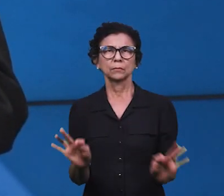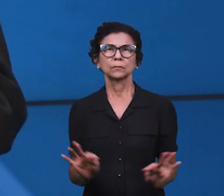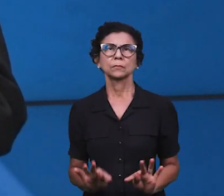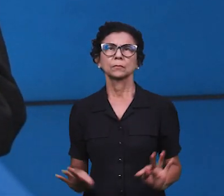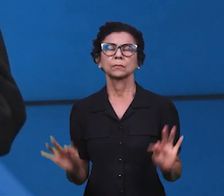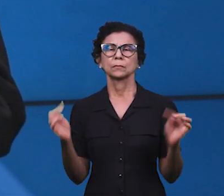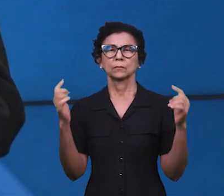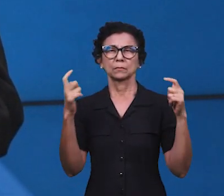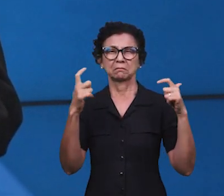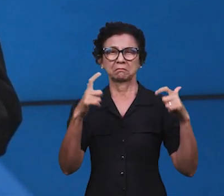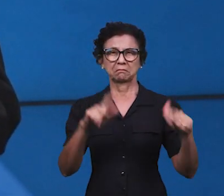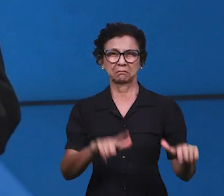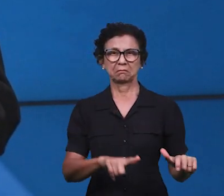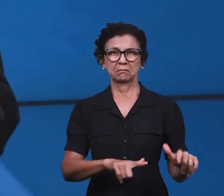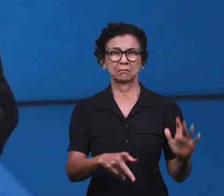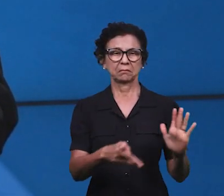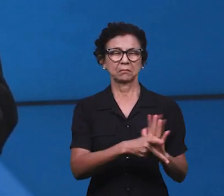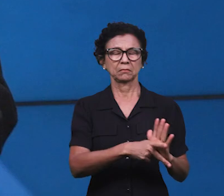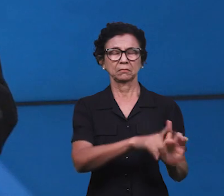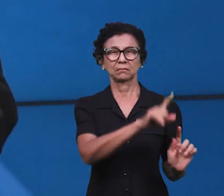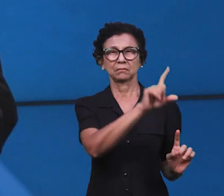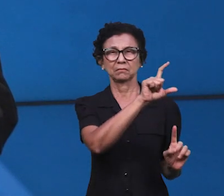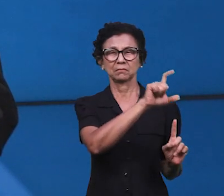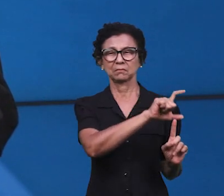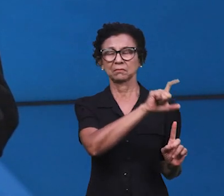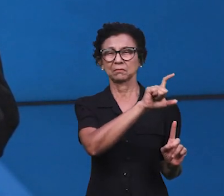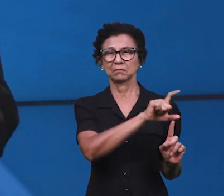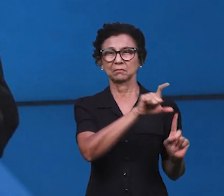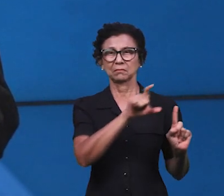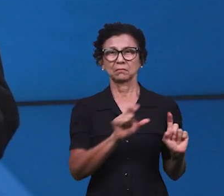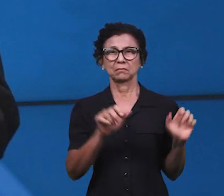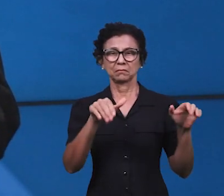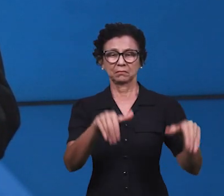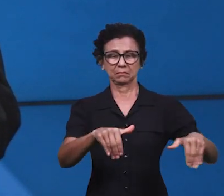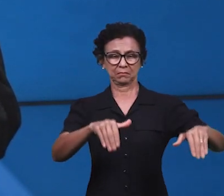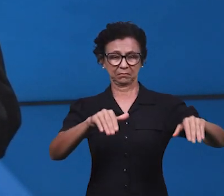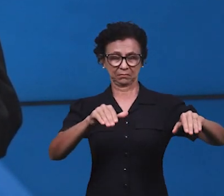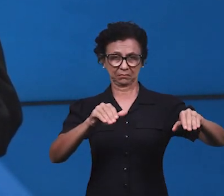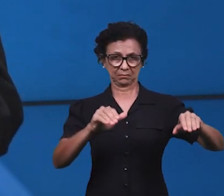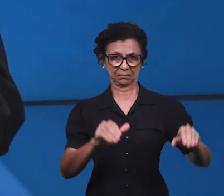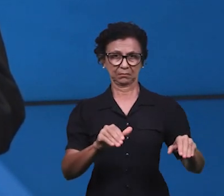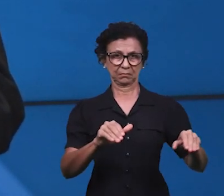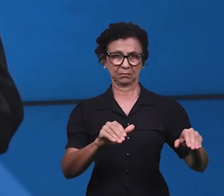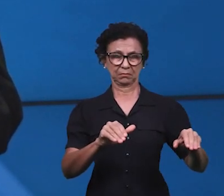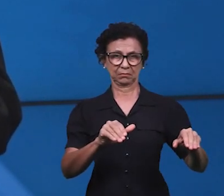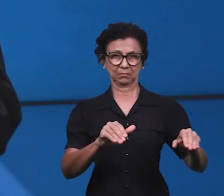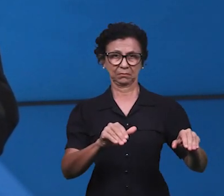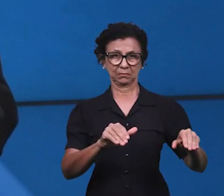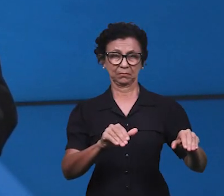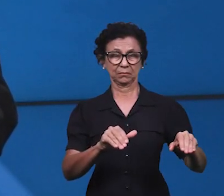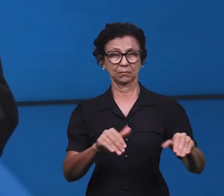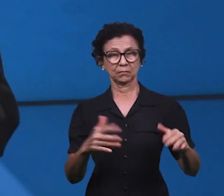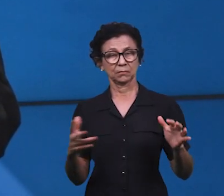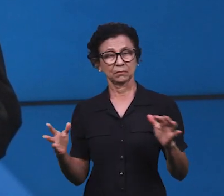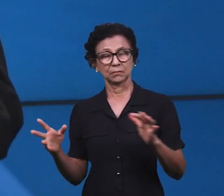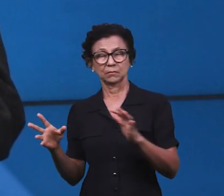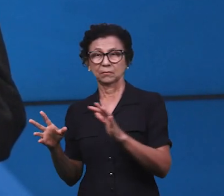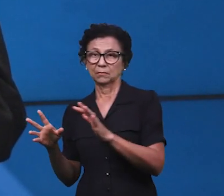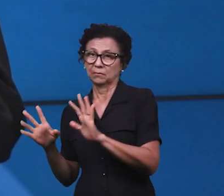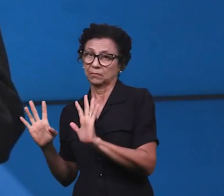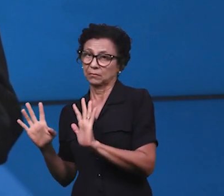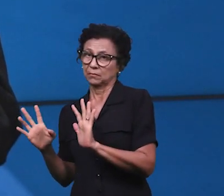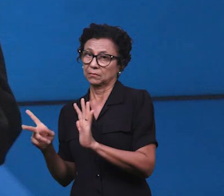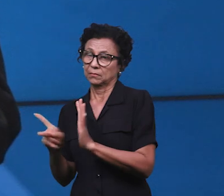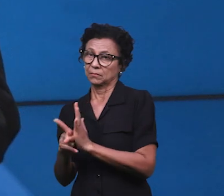lugar onde Satanás habita. Então o lugar é trono de Satanás, porque o trono ali seria do Senhor Jesus. Mas